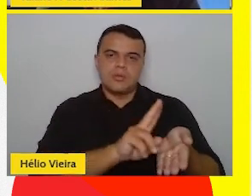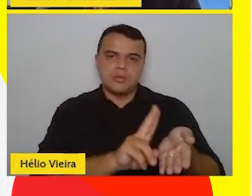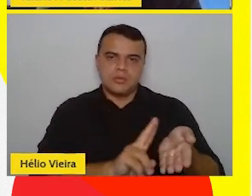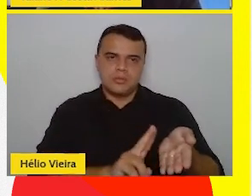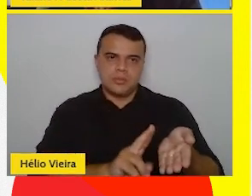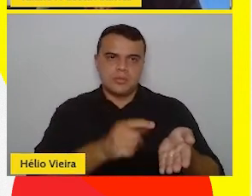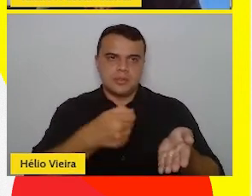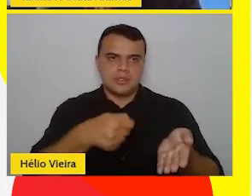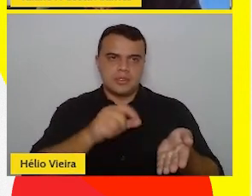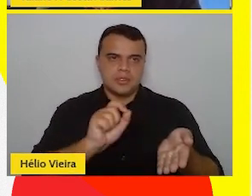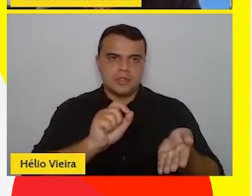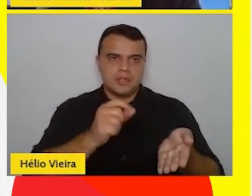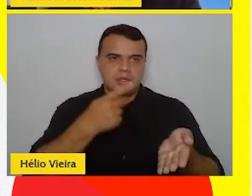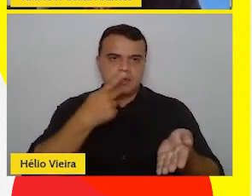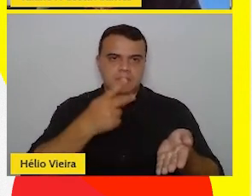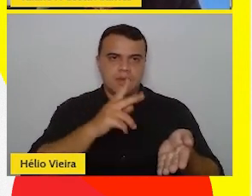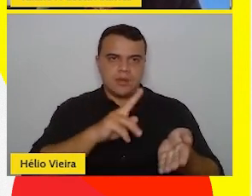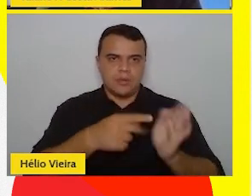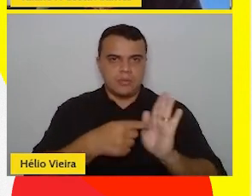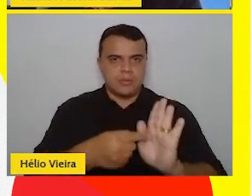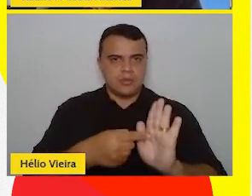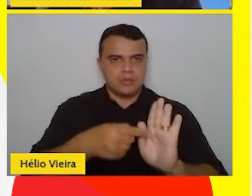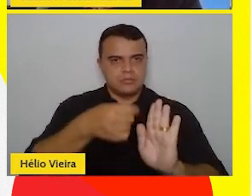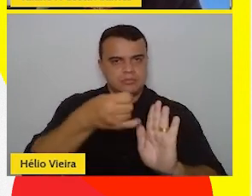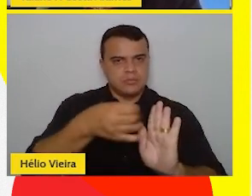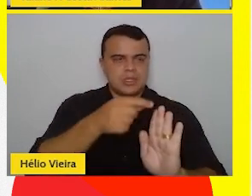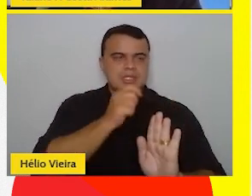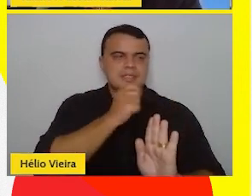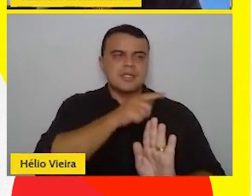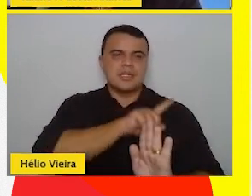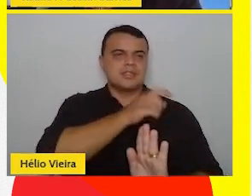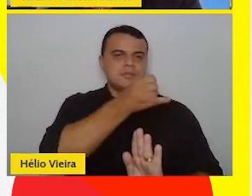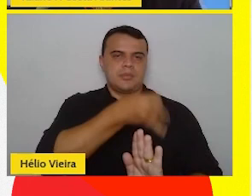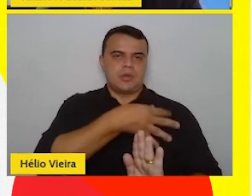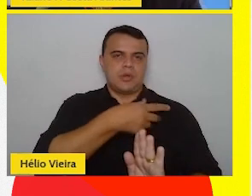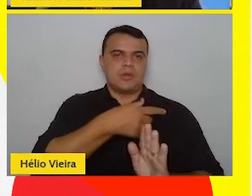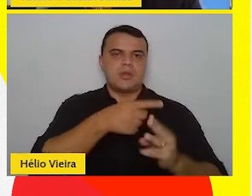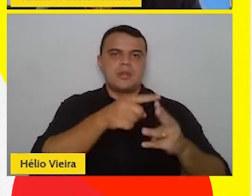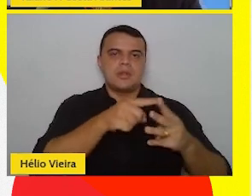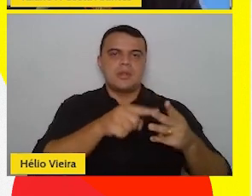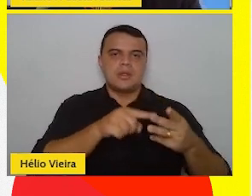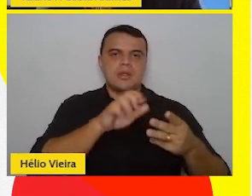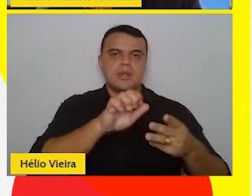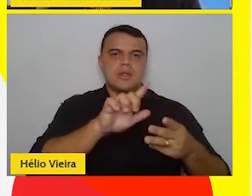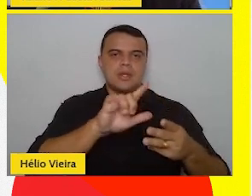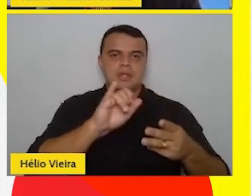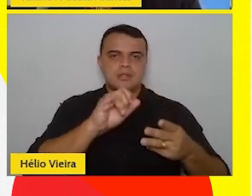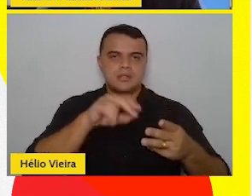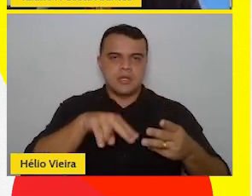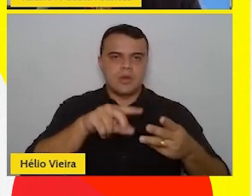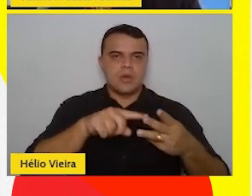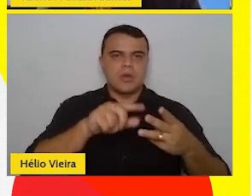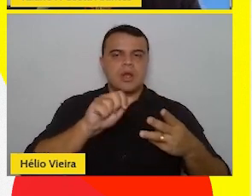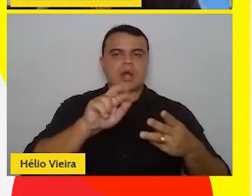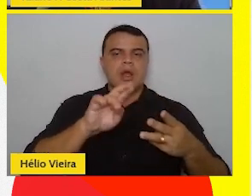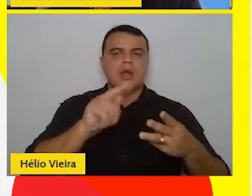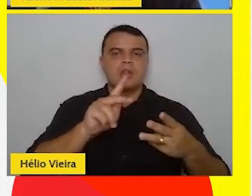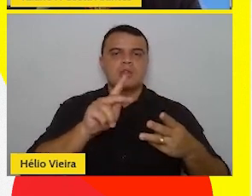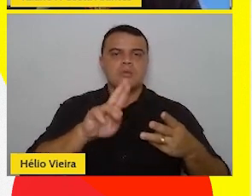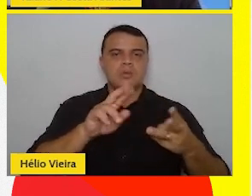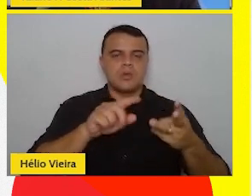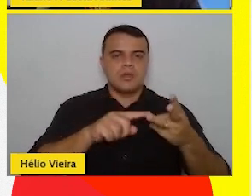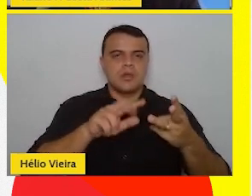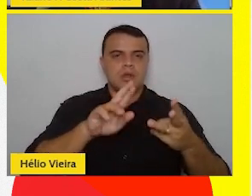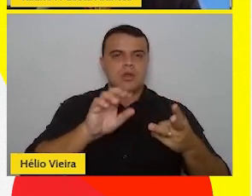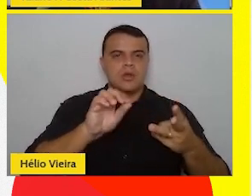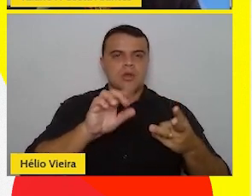cabem nessa apresentação. Os três primeiros, né, o Eliseu Visconti, Arthur Timóteo e